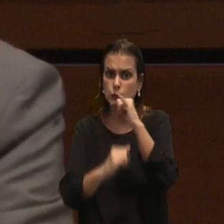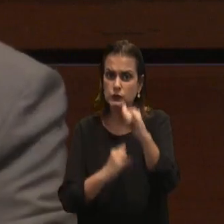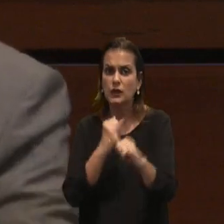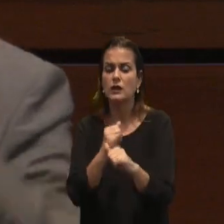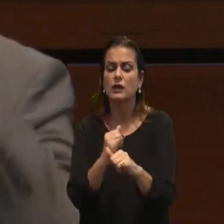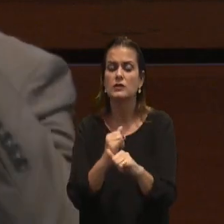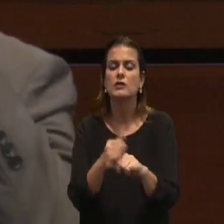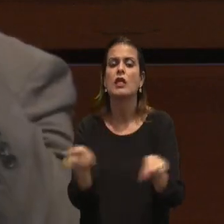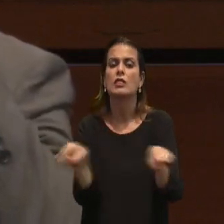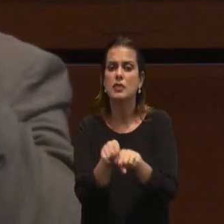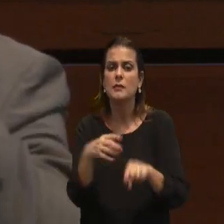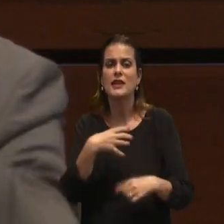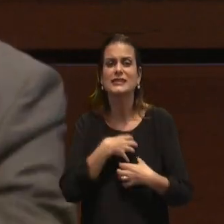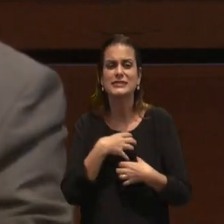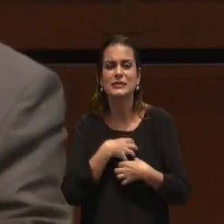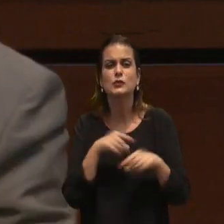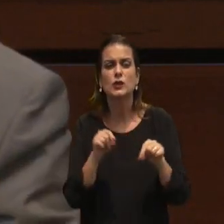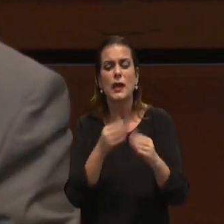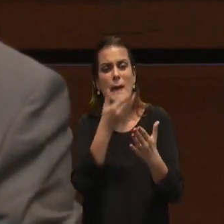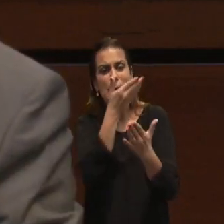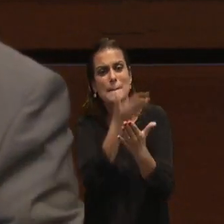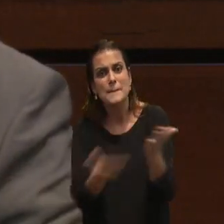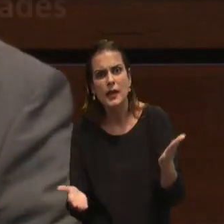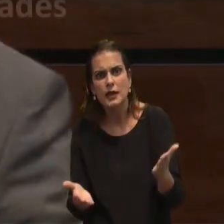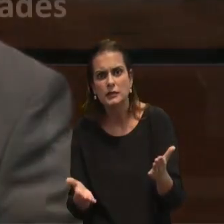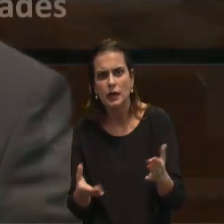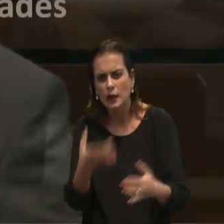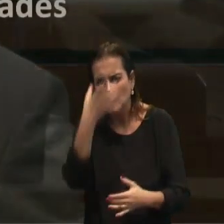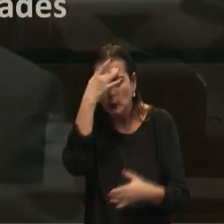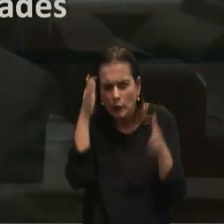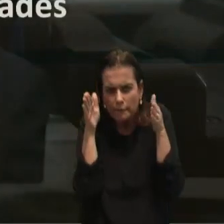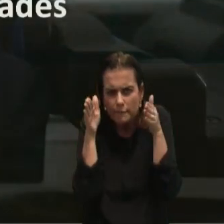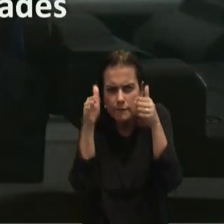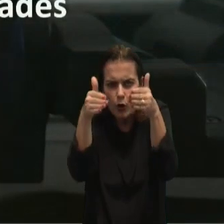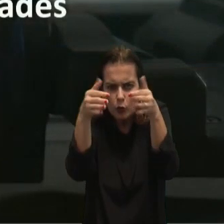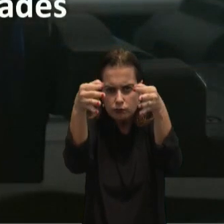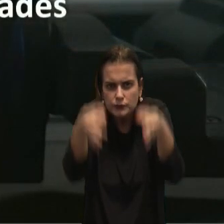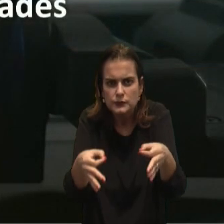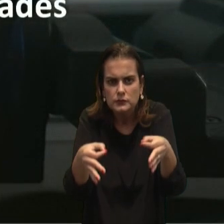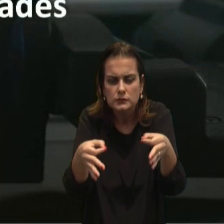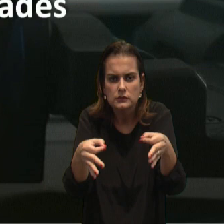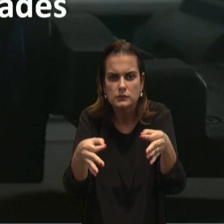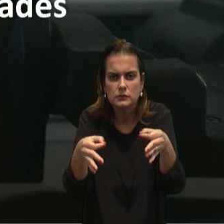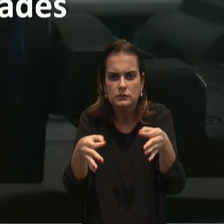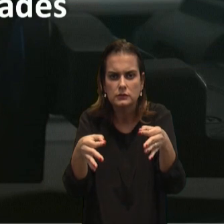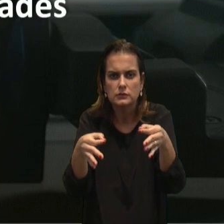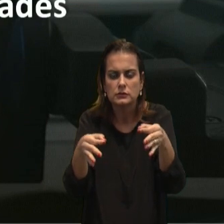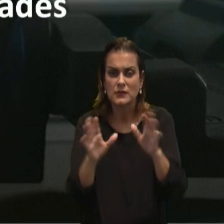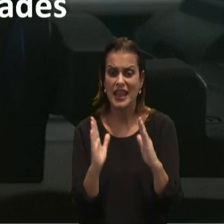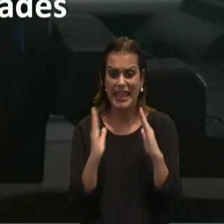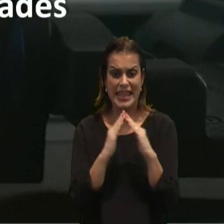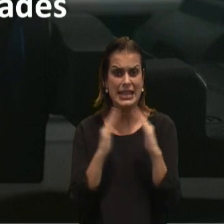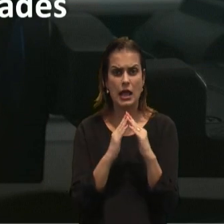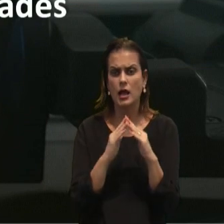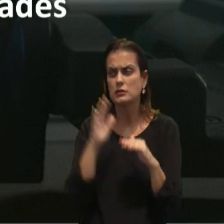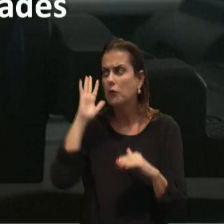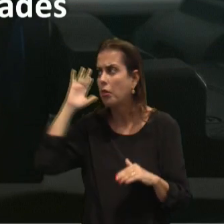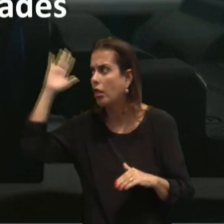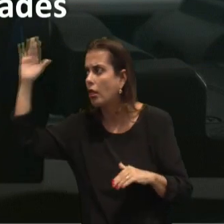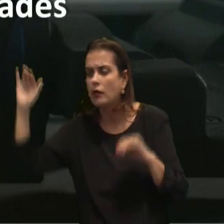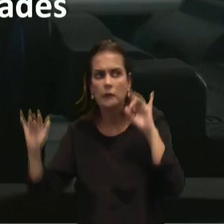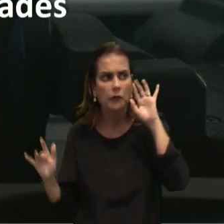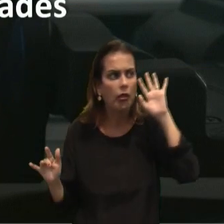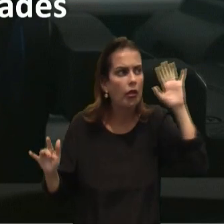outra situação que é a perda da concentração e foco. Em casa nós nos distraímos